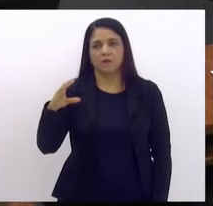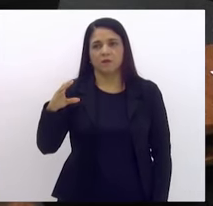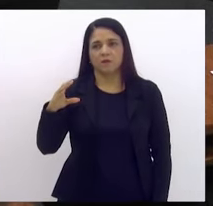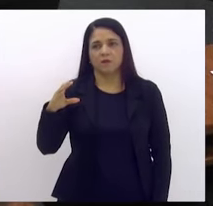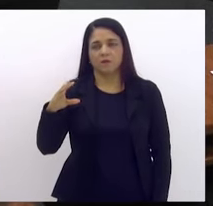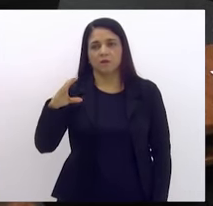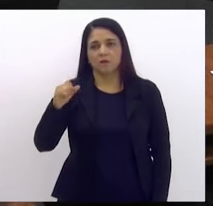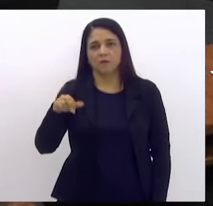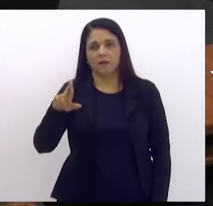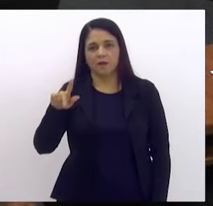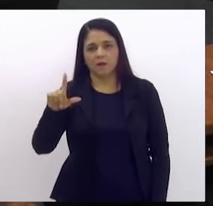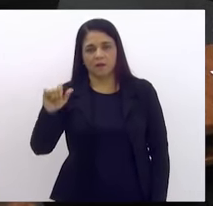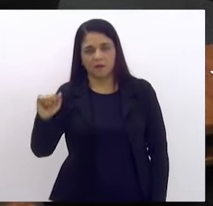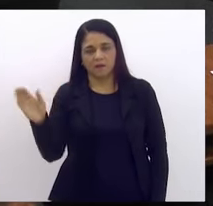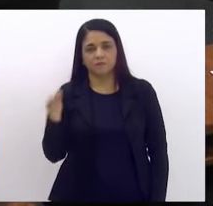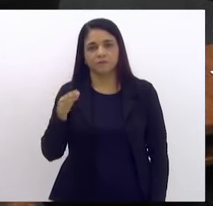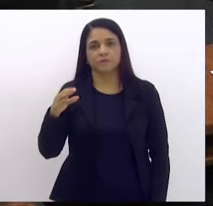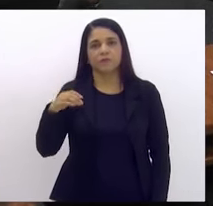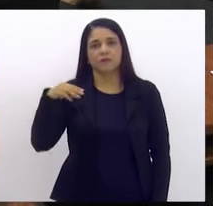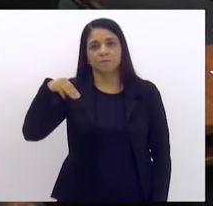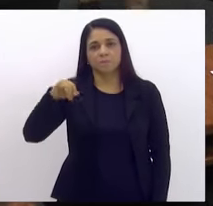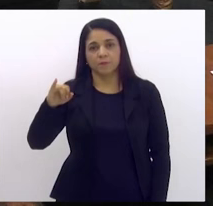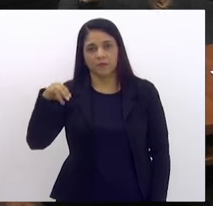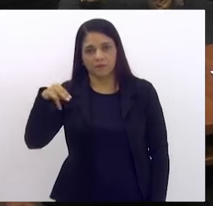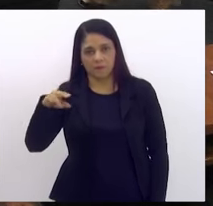Carla Machado, Carlos Minken,